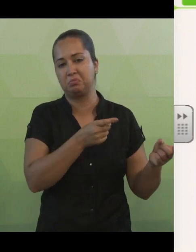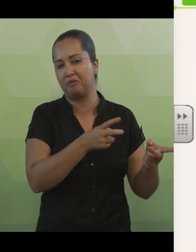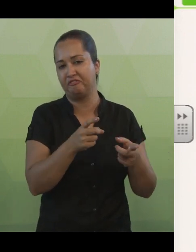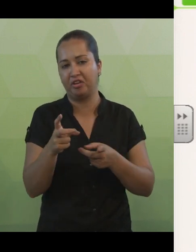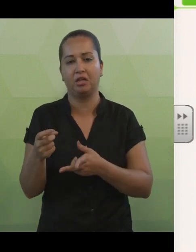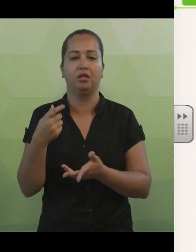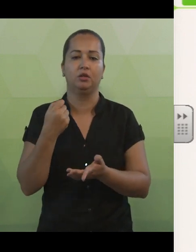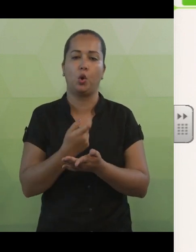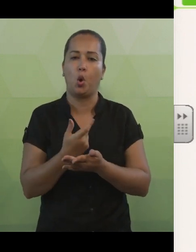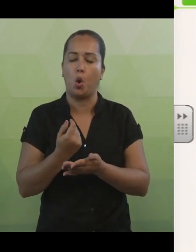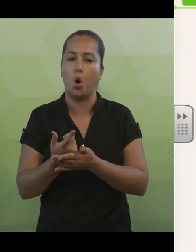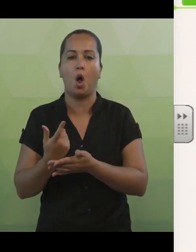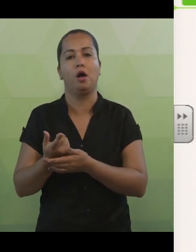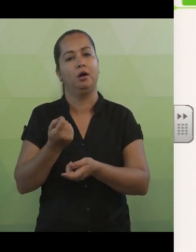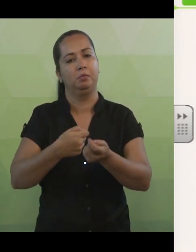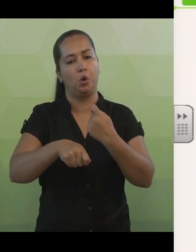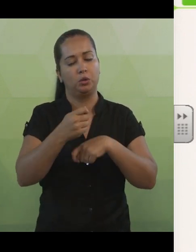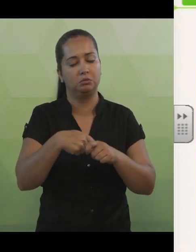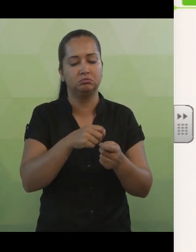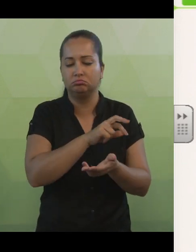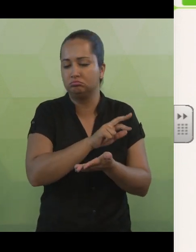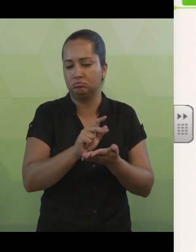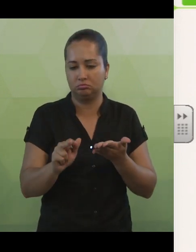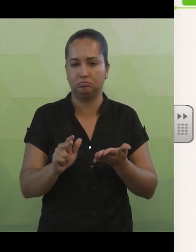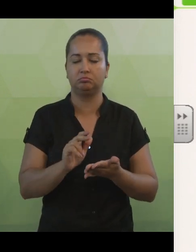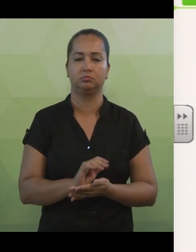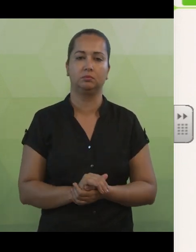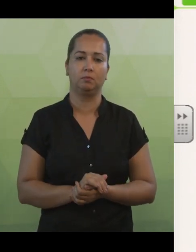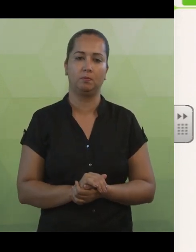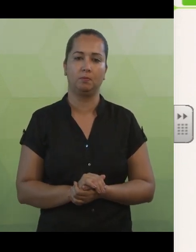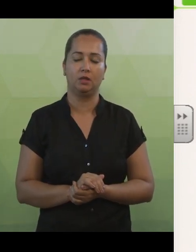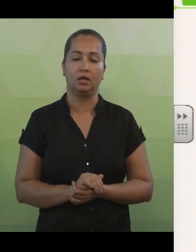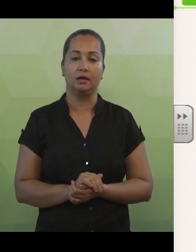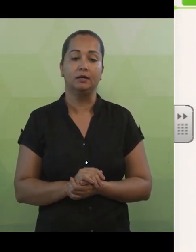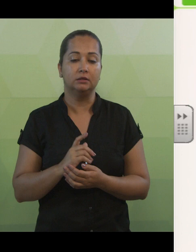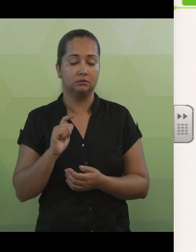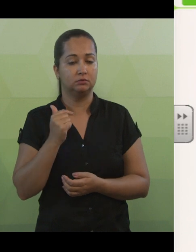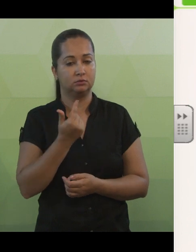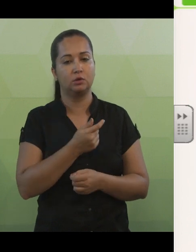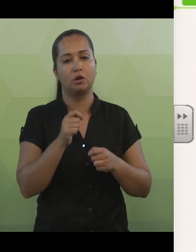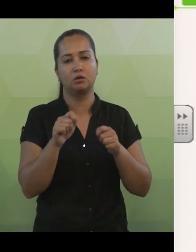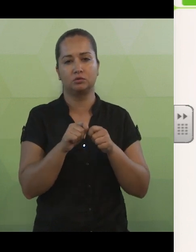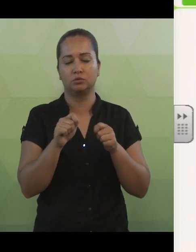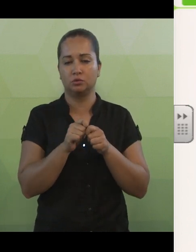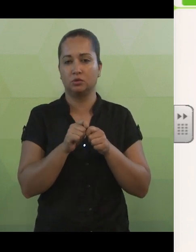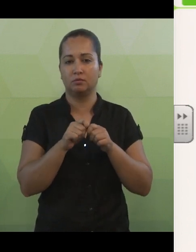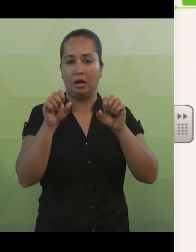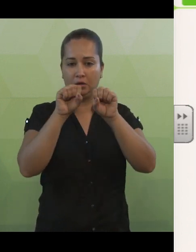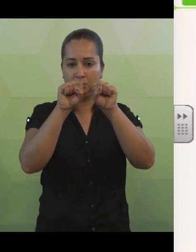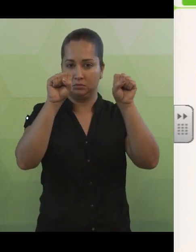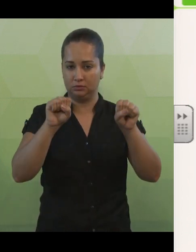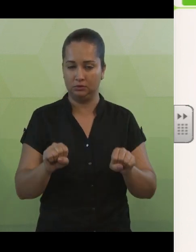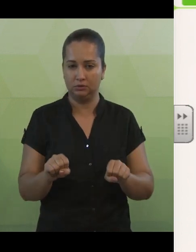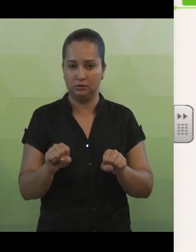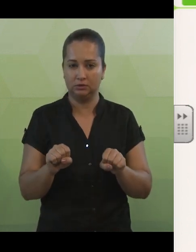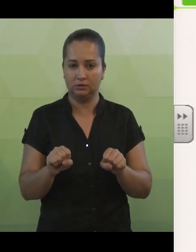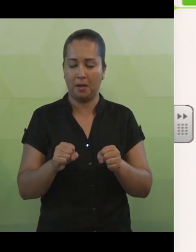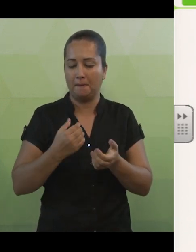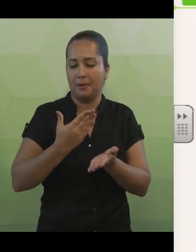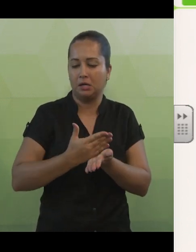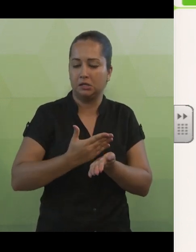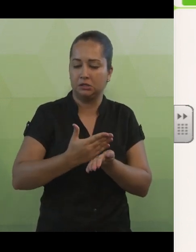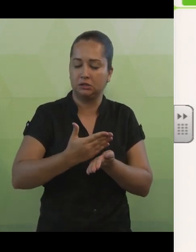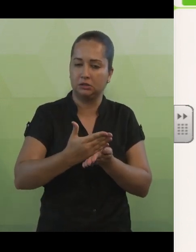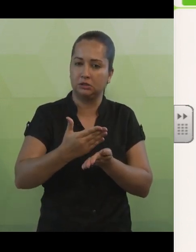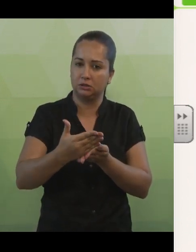vendas, compras, contabilidade, etc. Nós podemos subdividir o sistema corporativo em uma série de